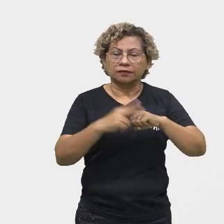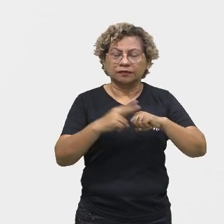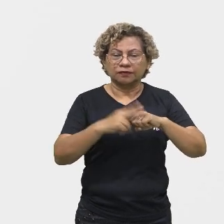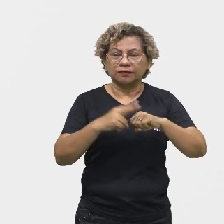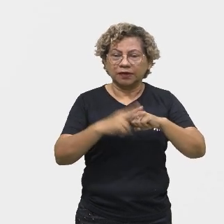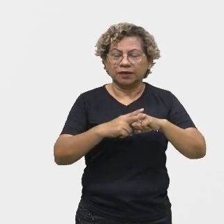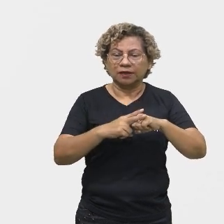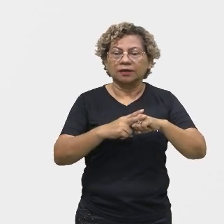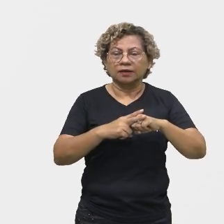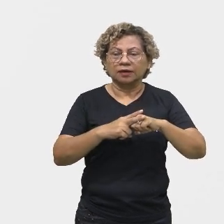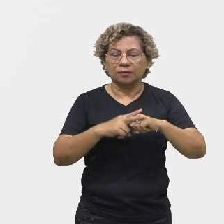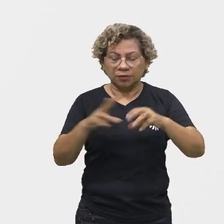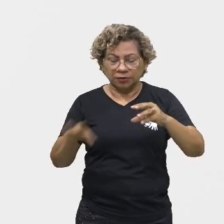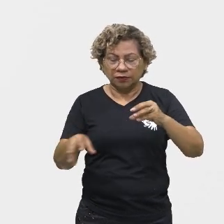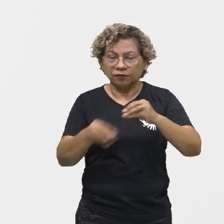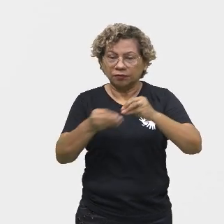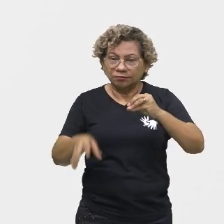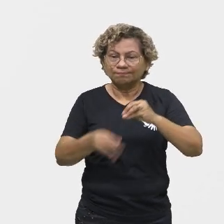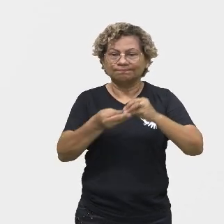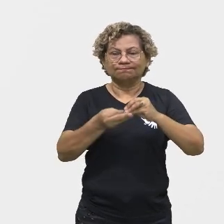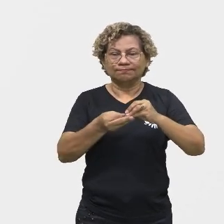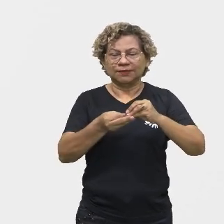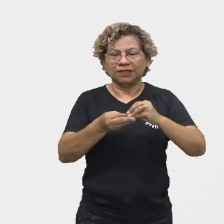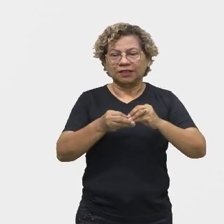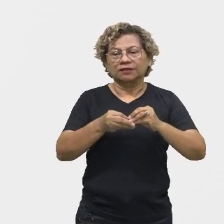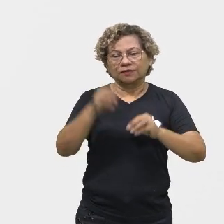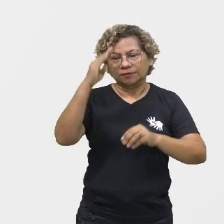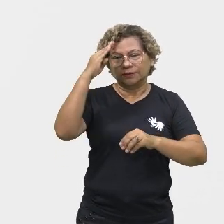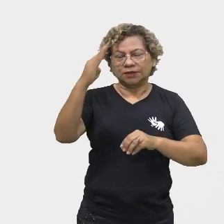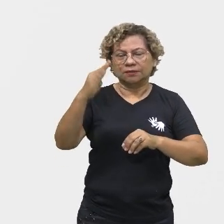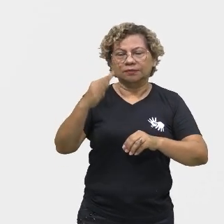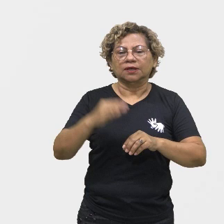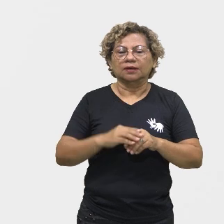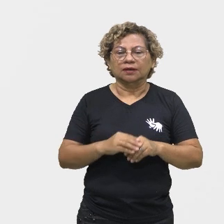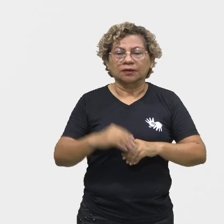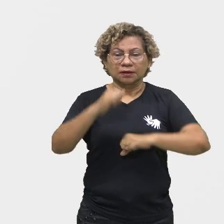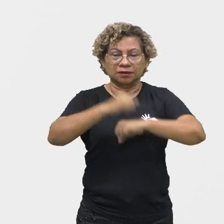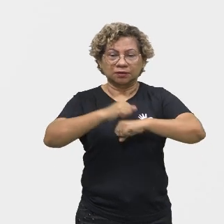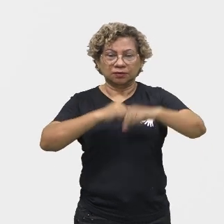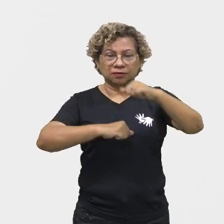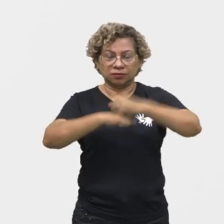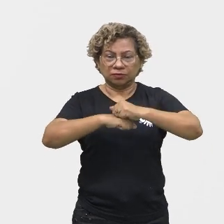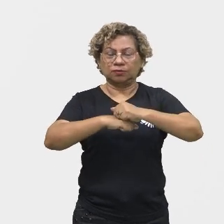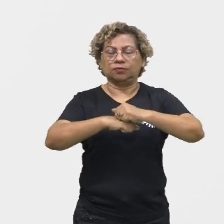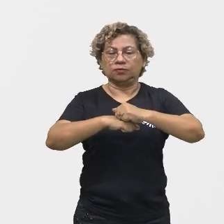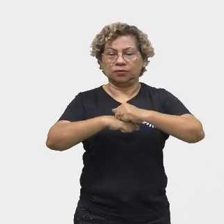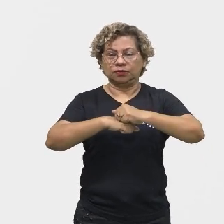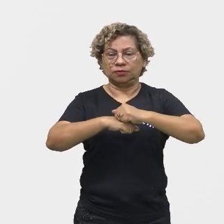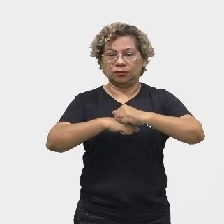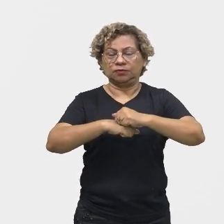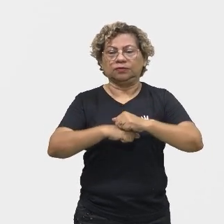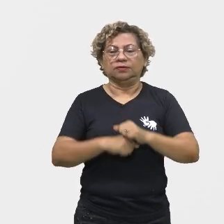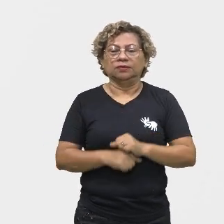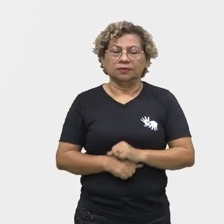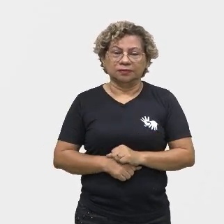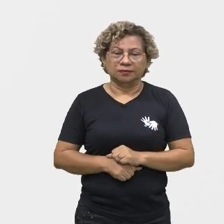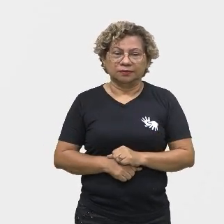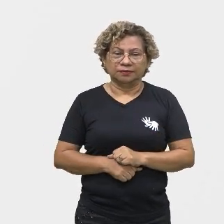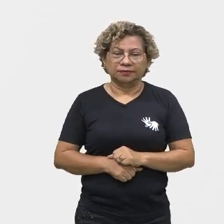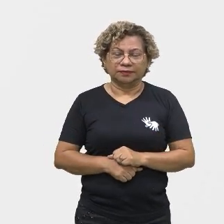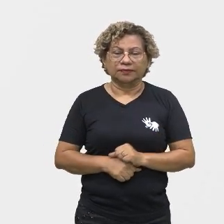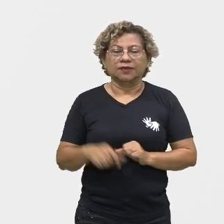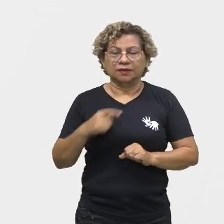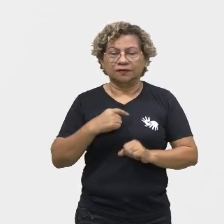é a estrutura das frases aí que formam futuro em língua inglesa. Futuro esse formado, então,